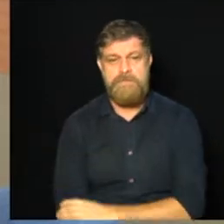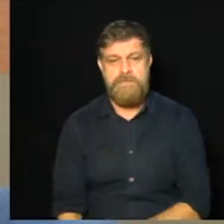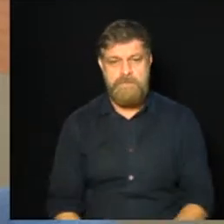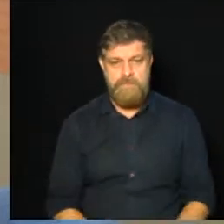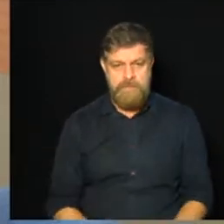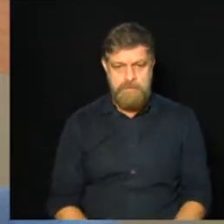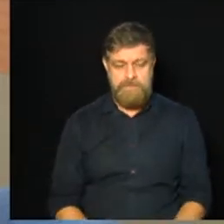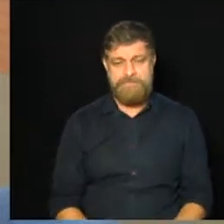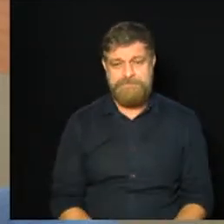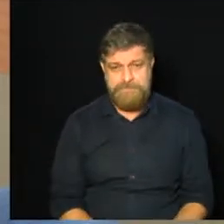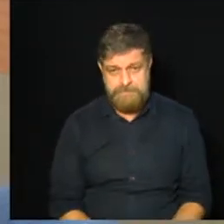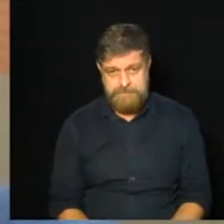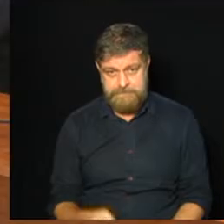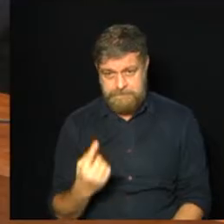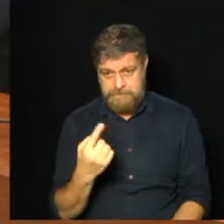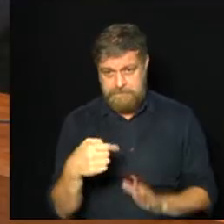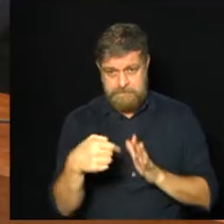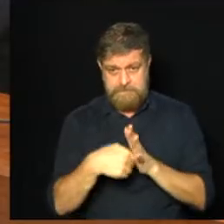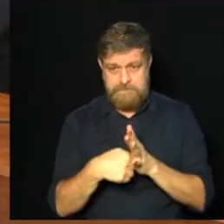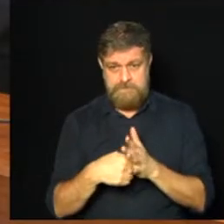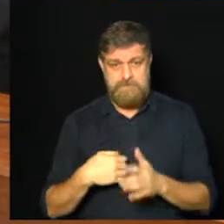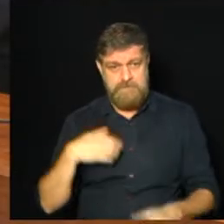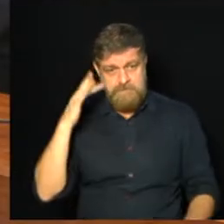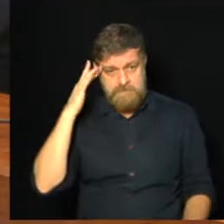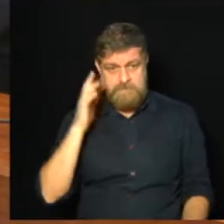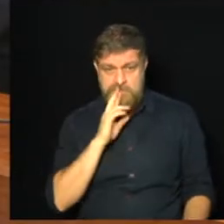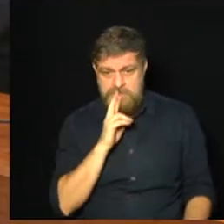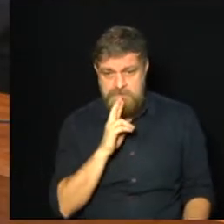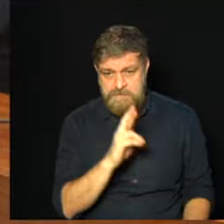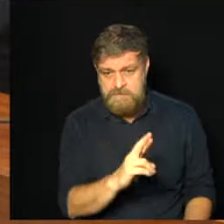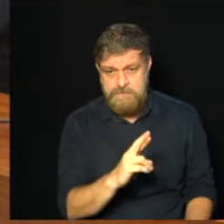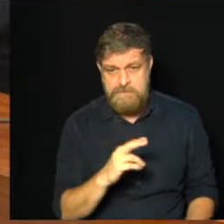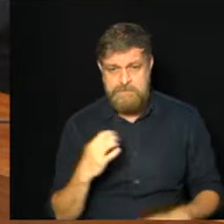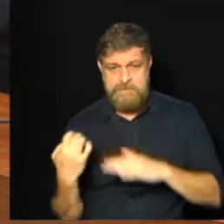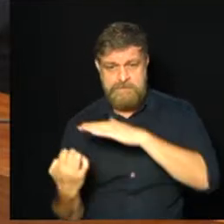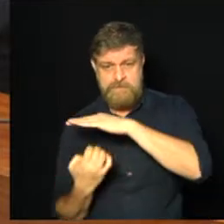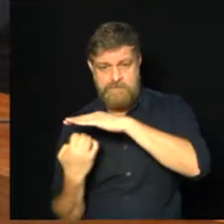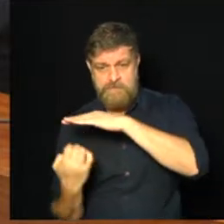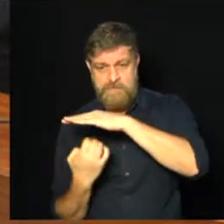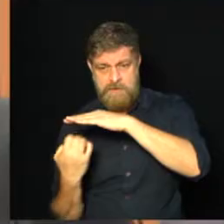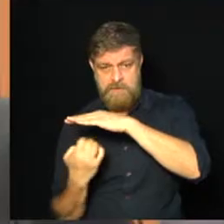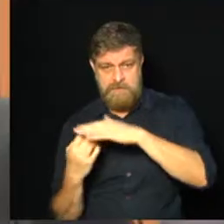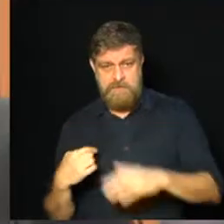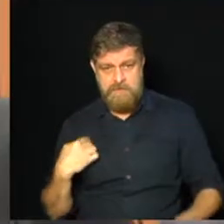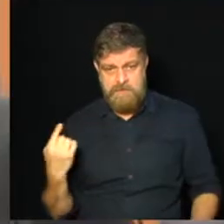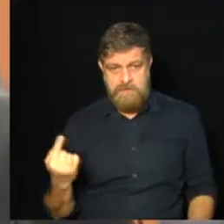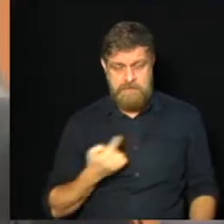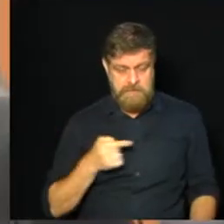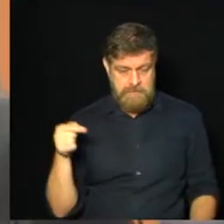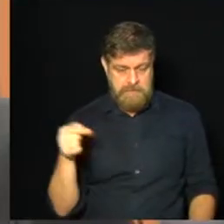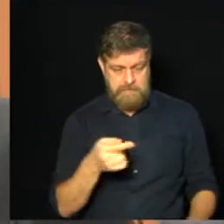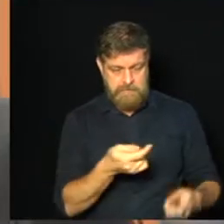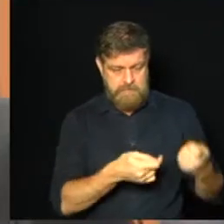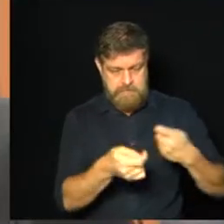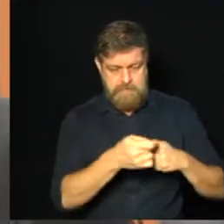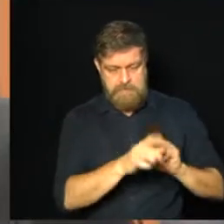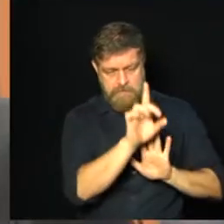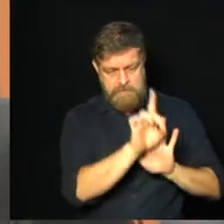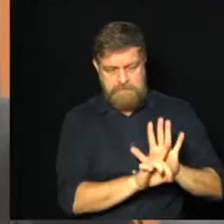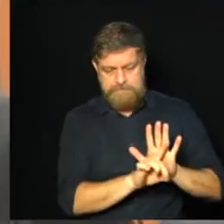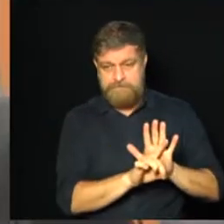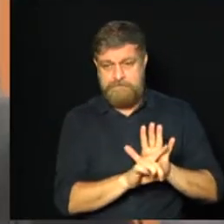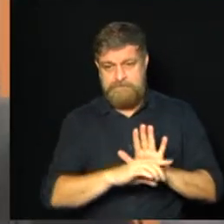pergunta, vereador, eu acho assim, que toda empresa que entra, e está aí o nosso diretor administrativo, eles apresentam uma